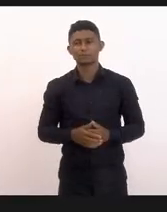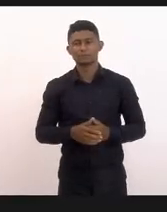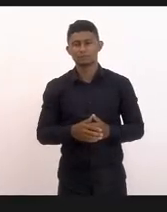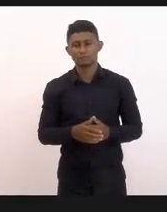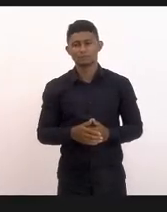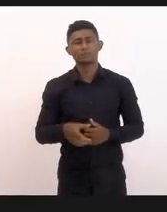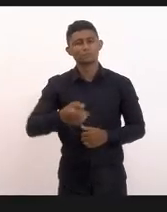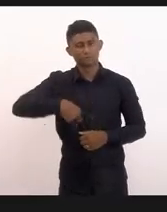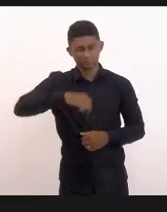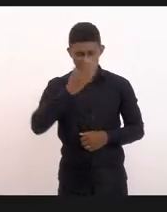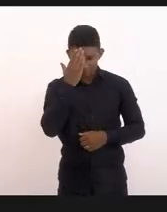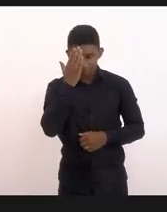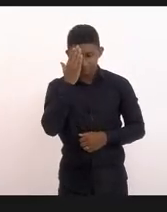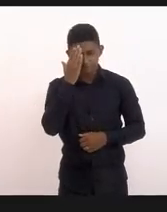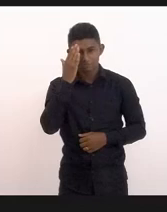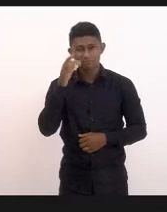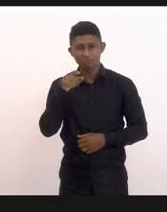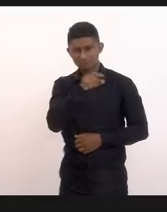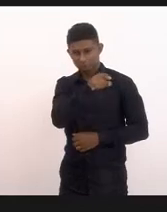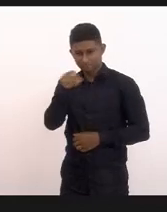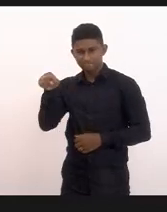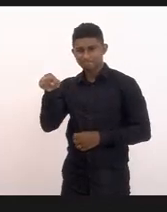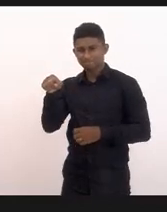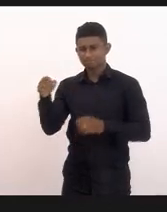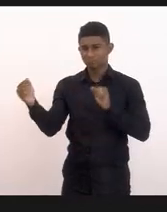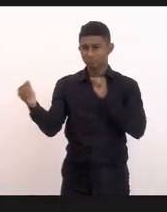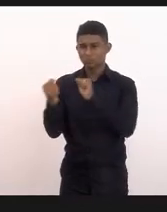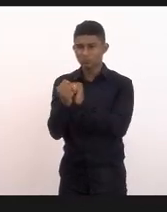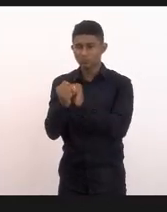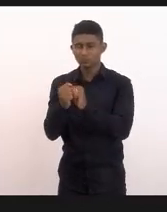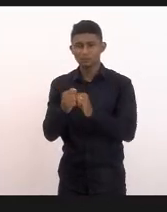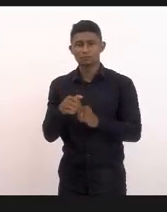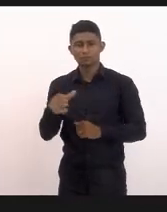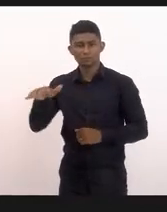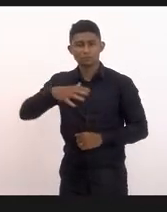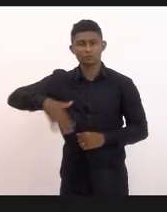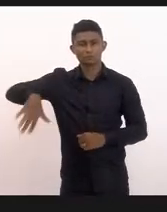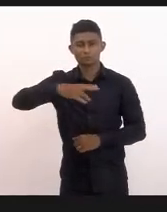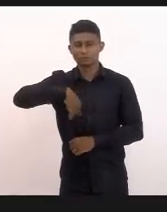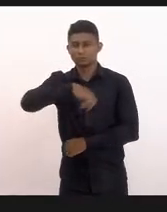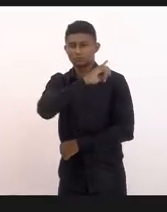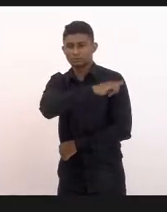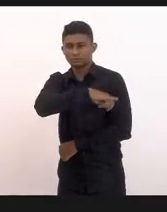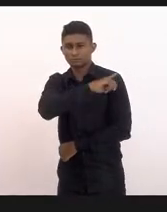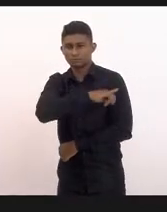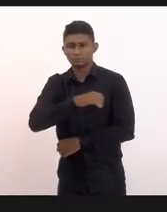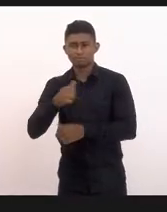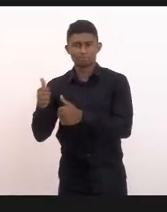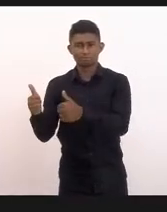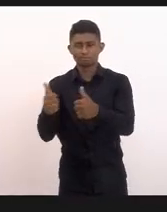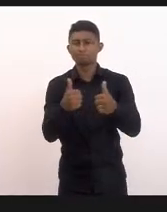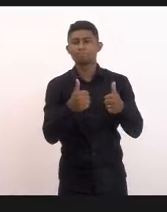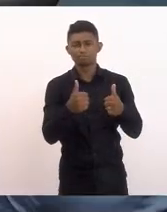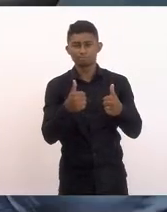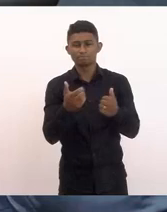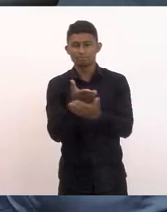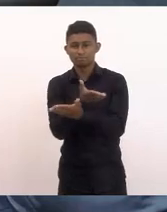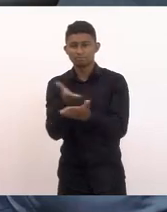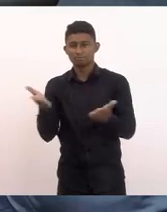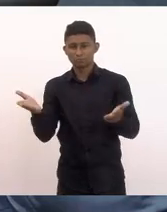quem nós defendemos um Rio de Janeiro digno, com seus servidores